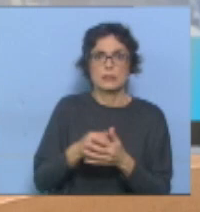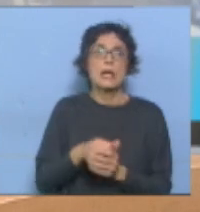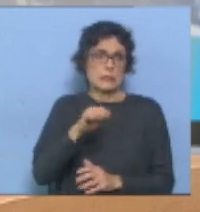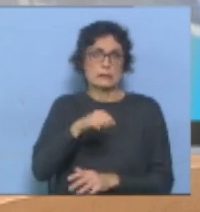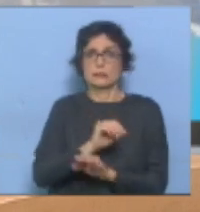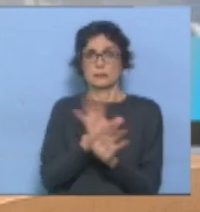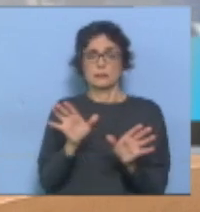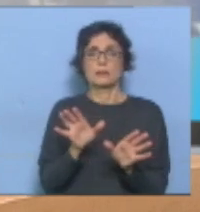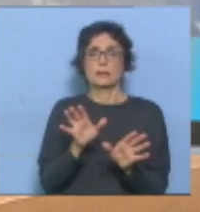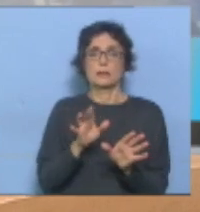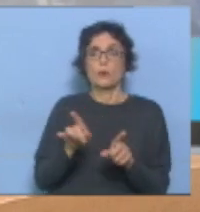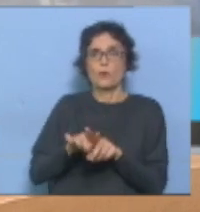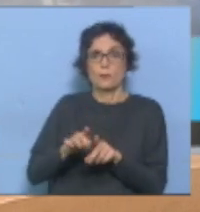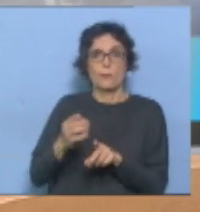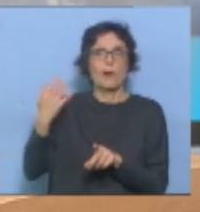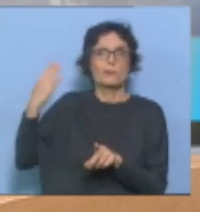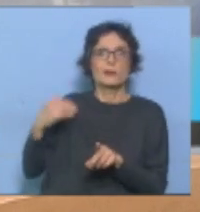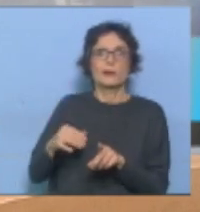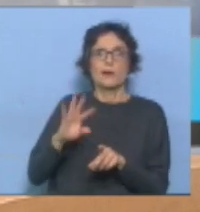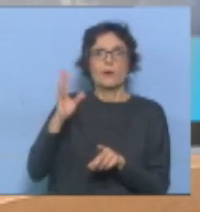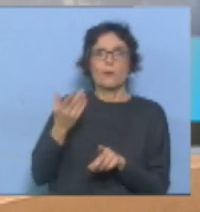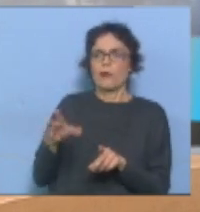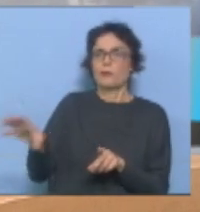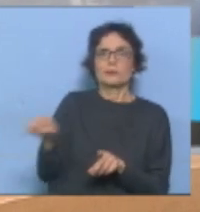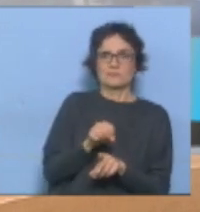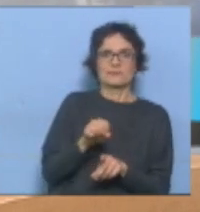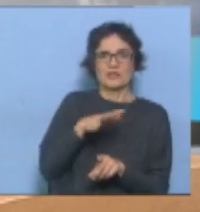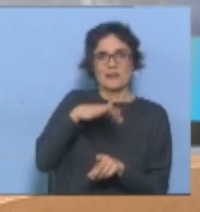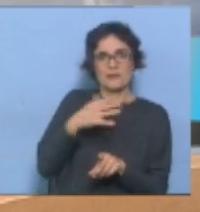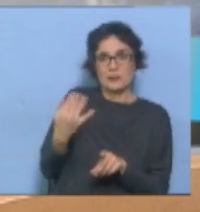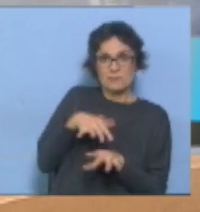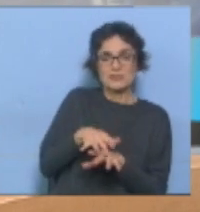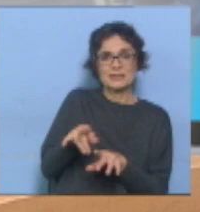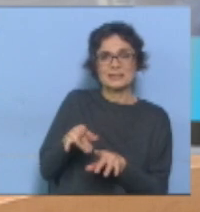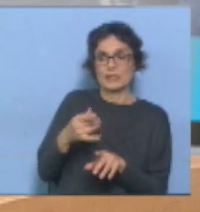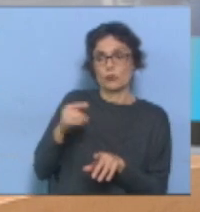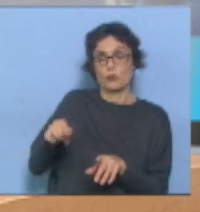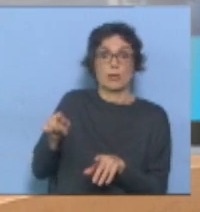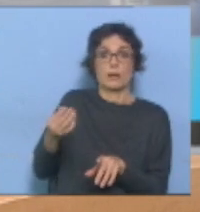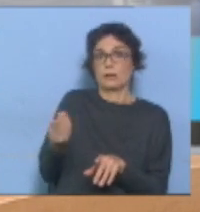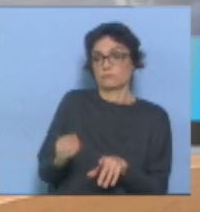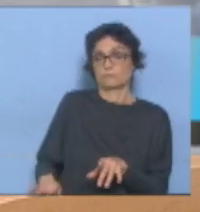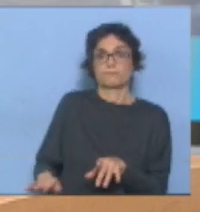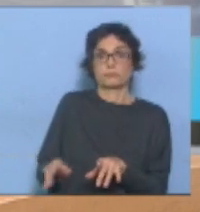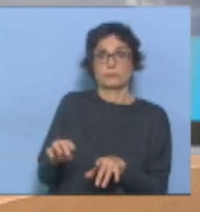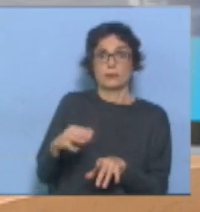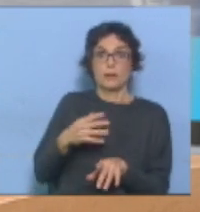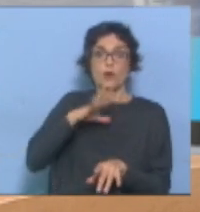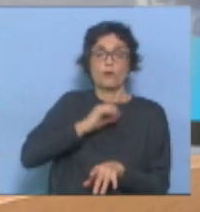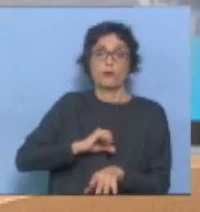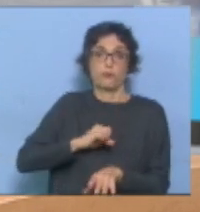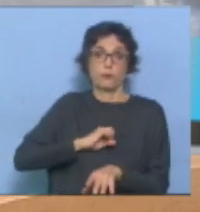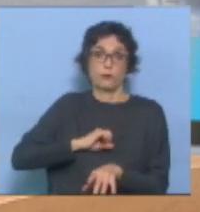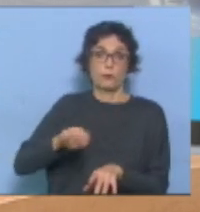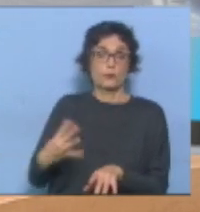são 4, e eram pequeninos quando ele chegou lá à casa. Falámos sobre a deficiência, mas também não falámos